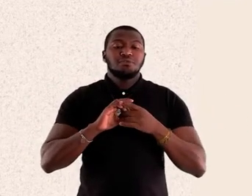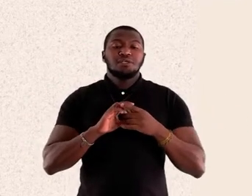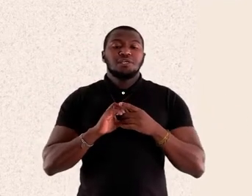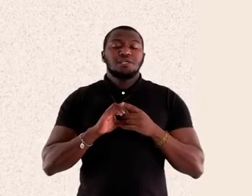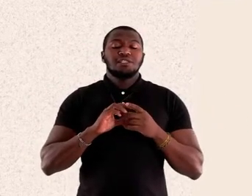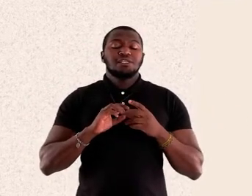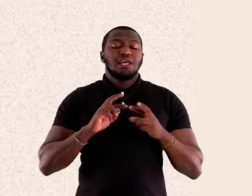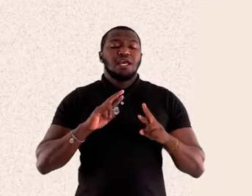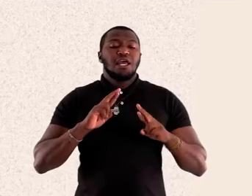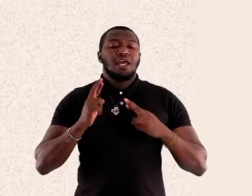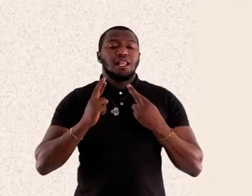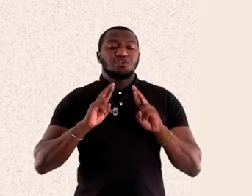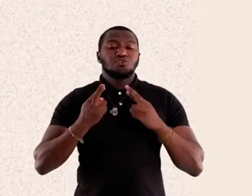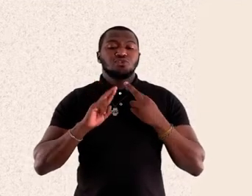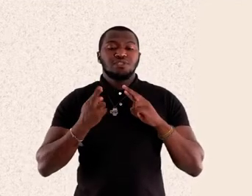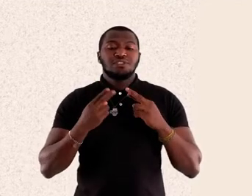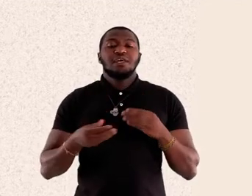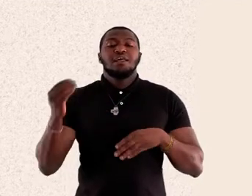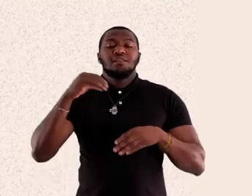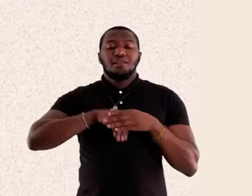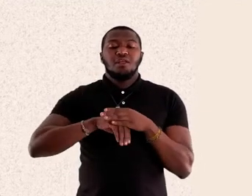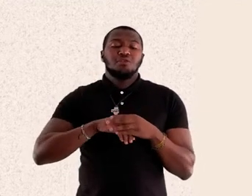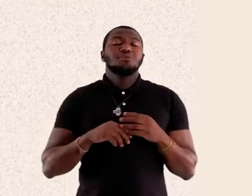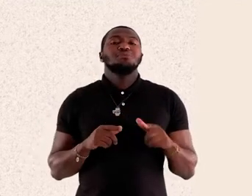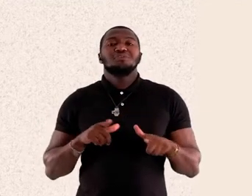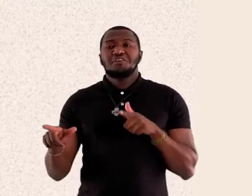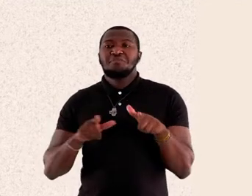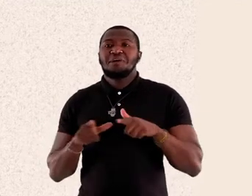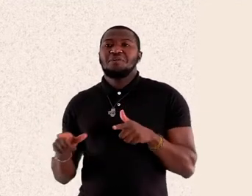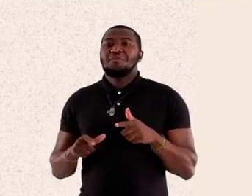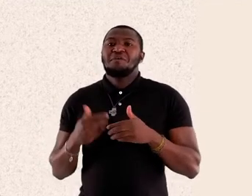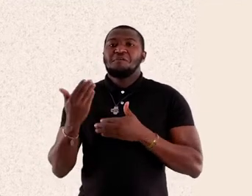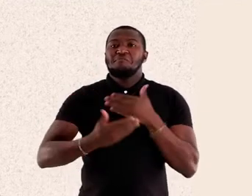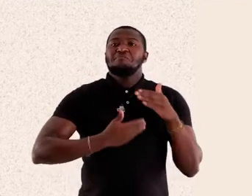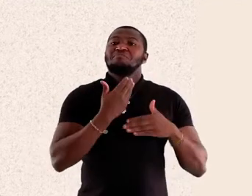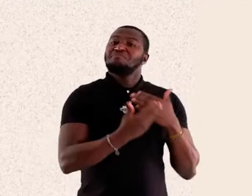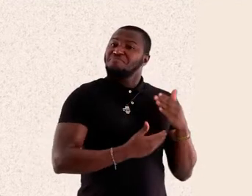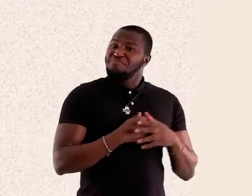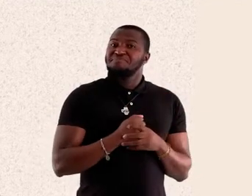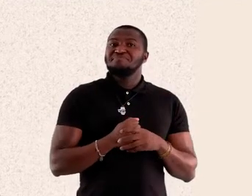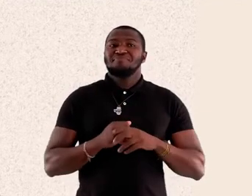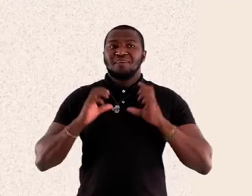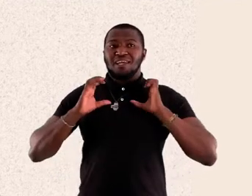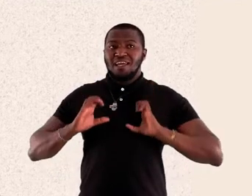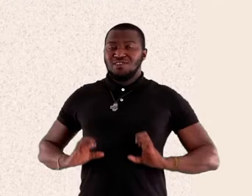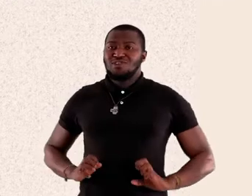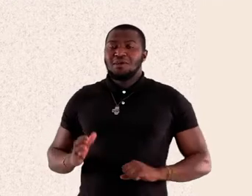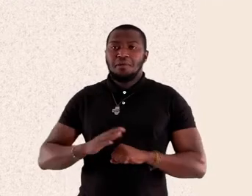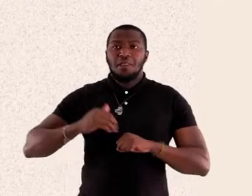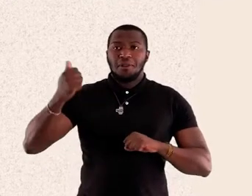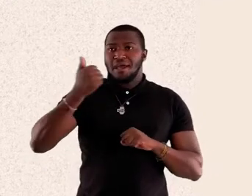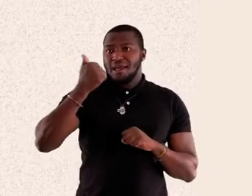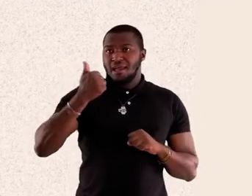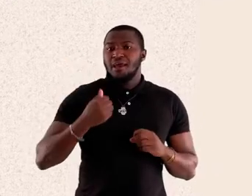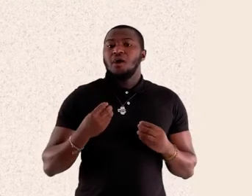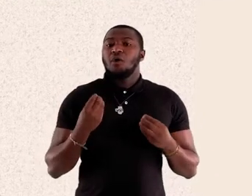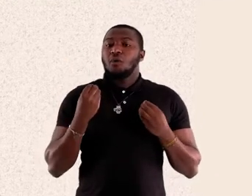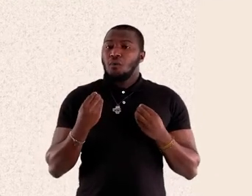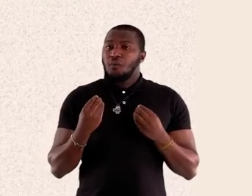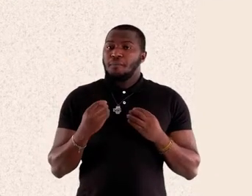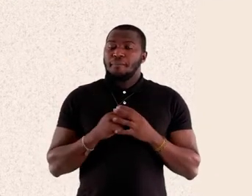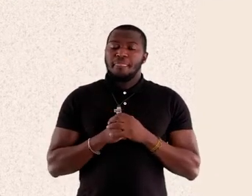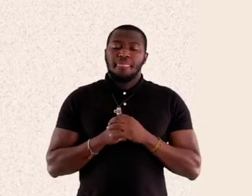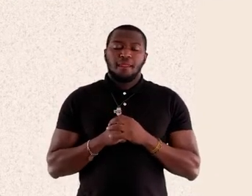tão importantes para mim e felicidade para o exercício da minha ética né da minha ética com outro